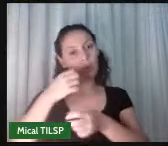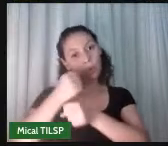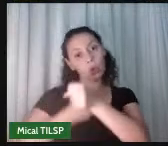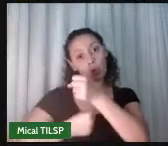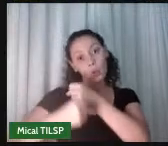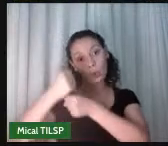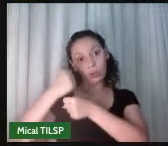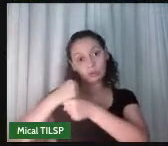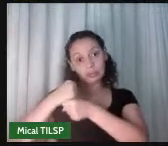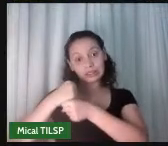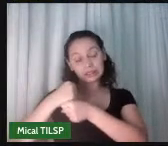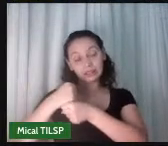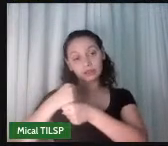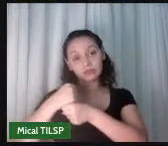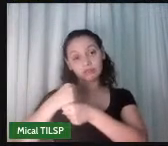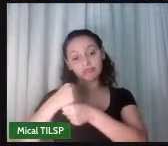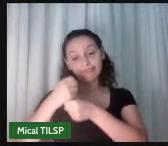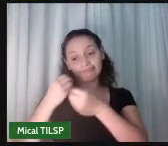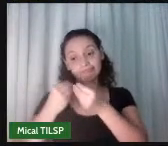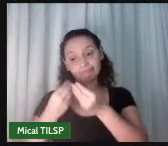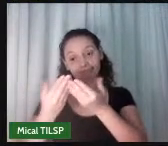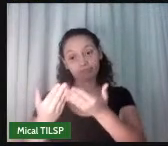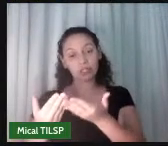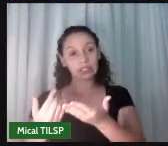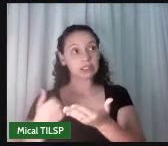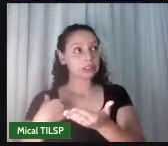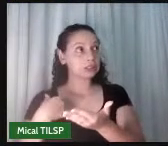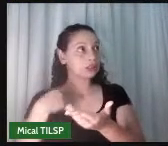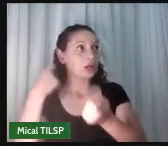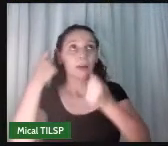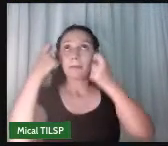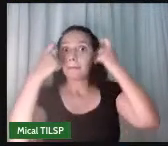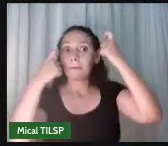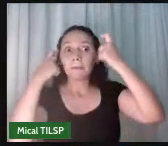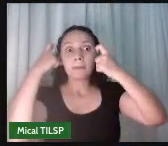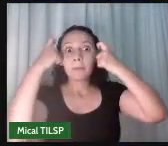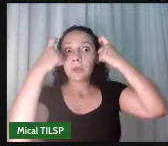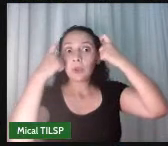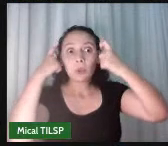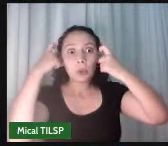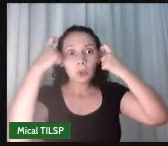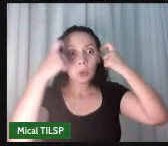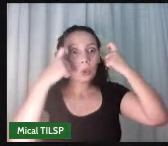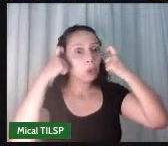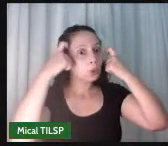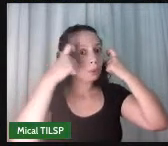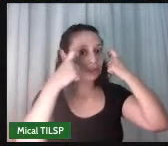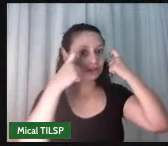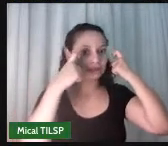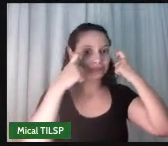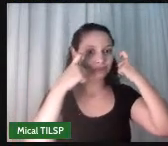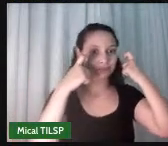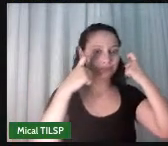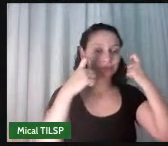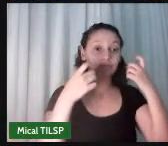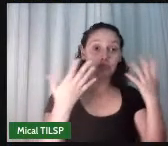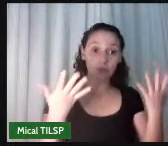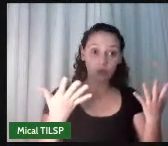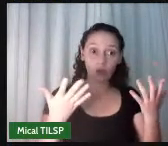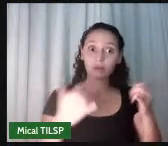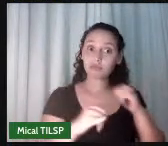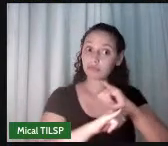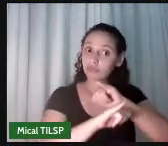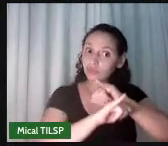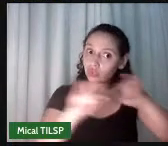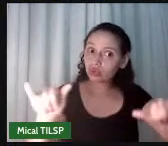aí realmente é de perder o sono. Tá? Então, fica aí já o alerta para vocês, né,